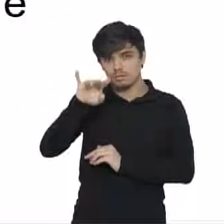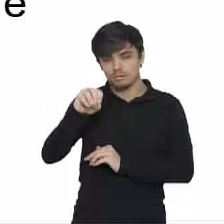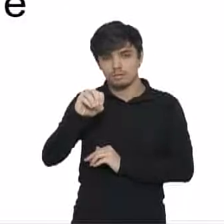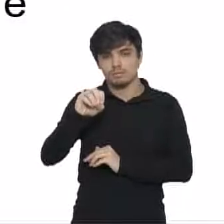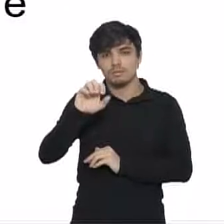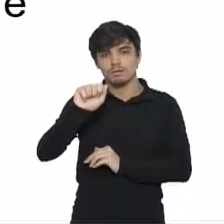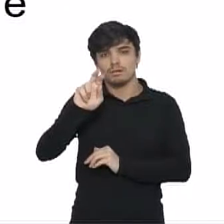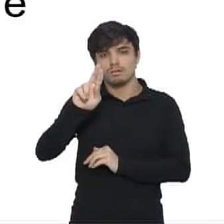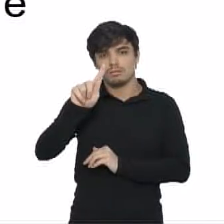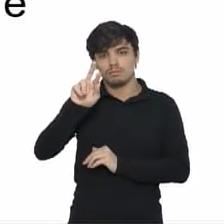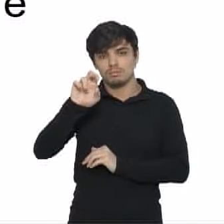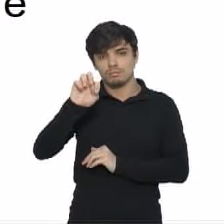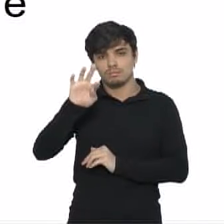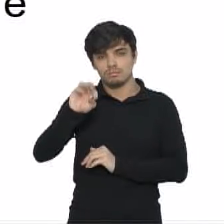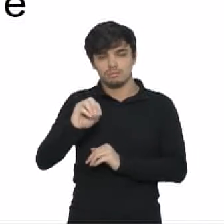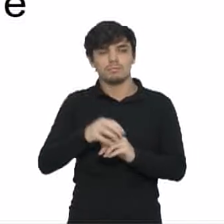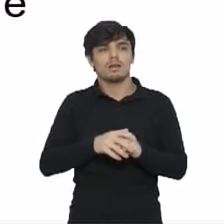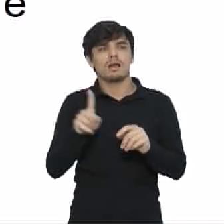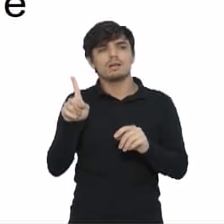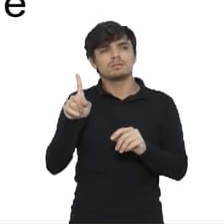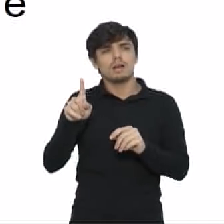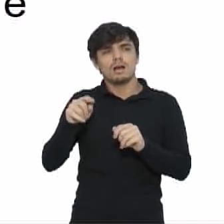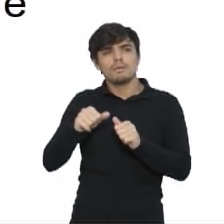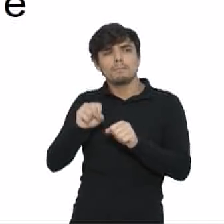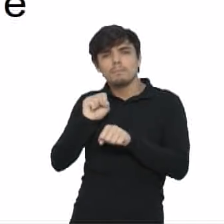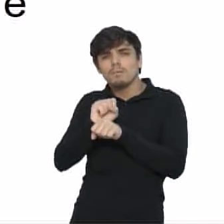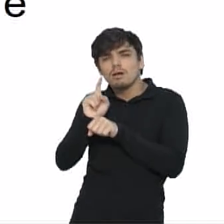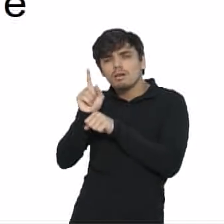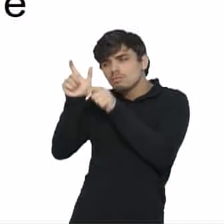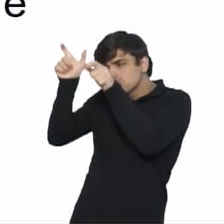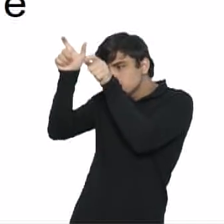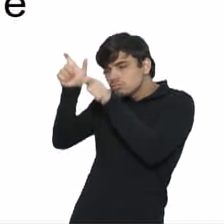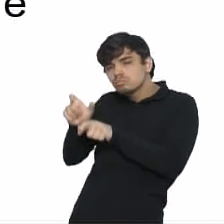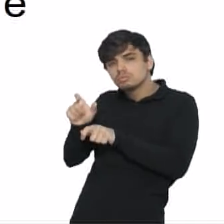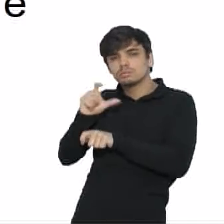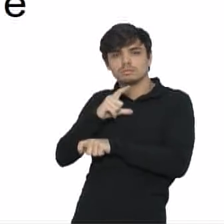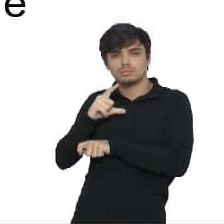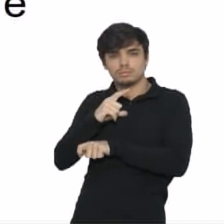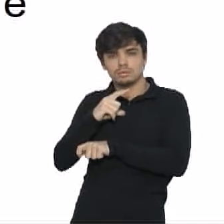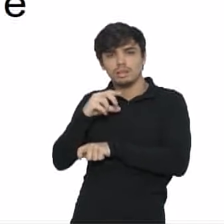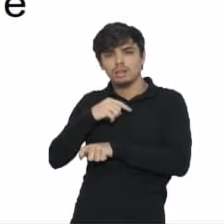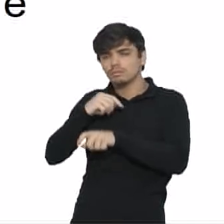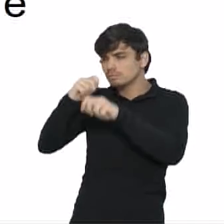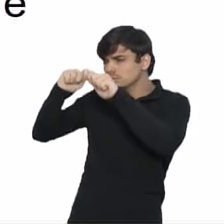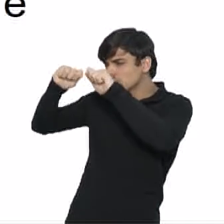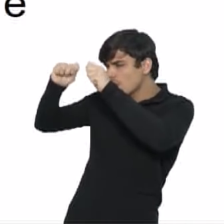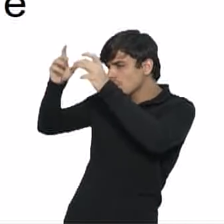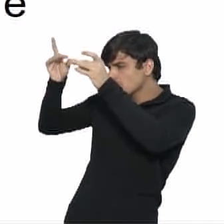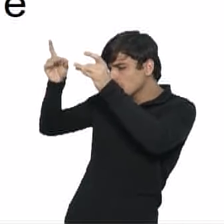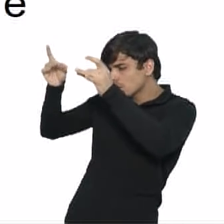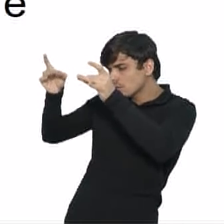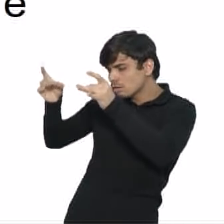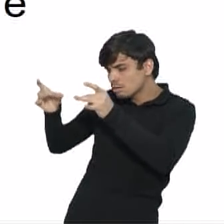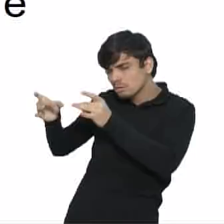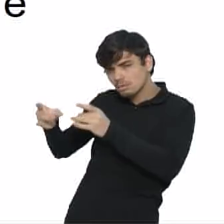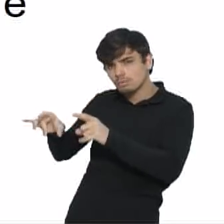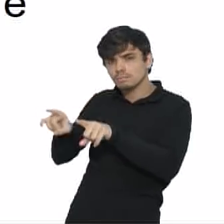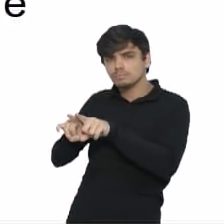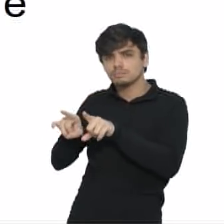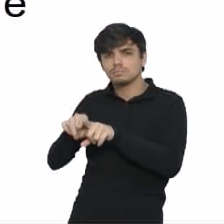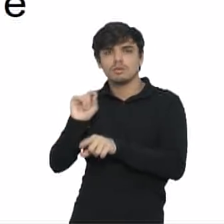ok? Essa estátua do imperador, pessoal, nós percebemos uma riqueza de detalhes, né? E ela era